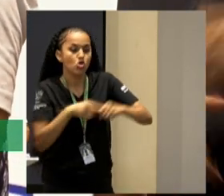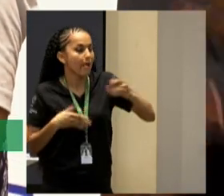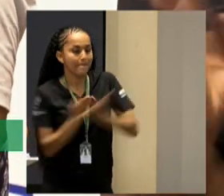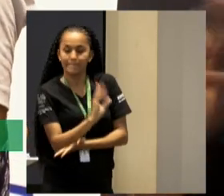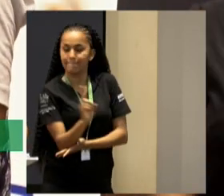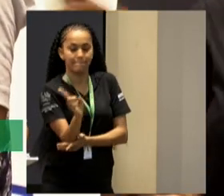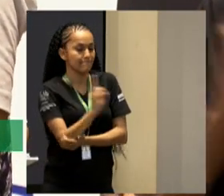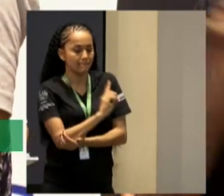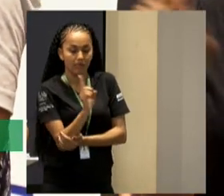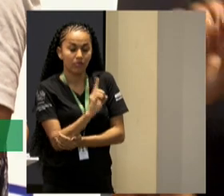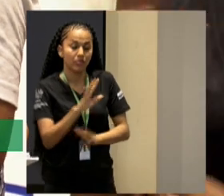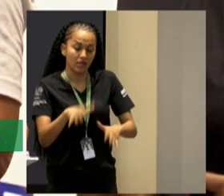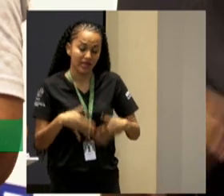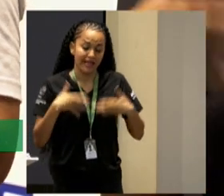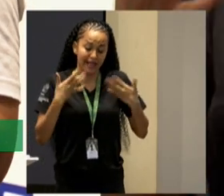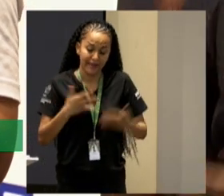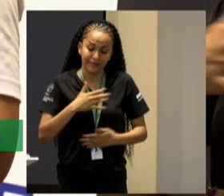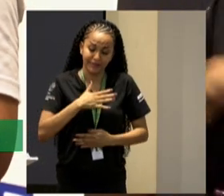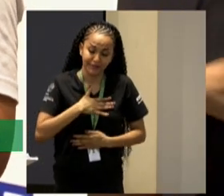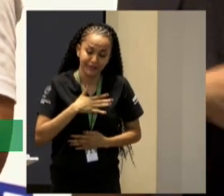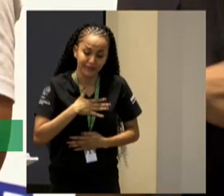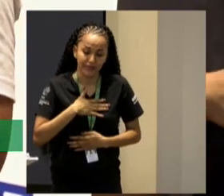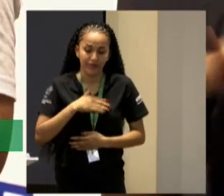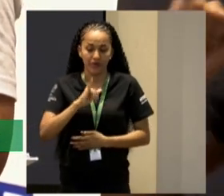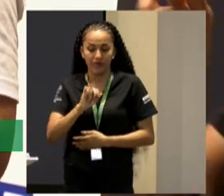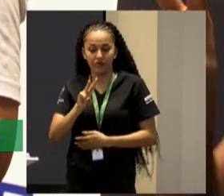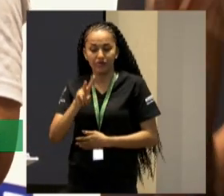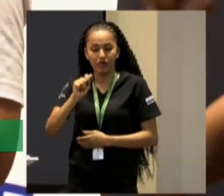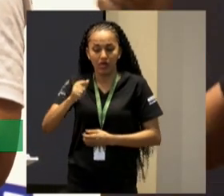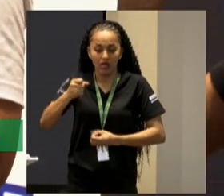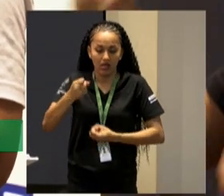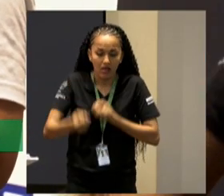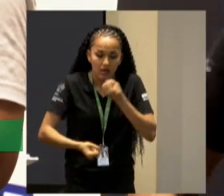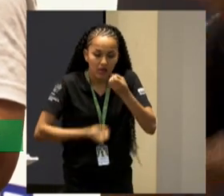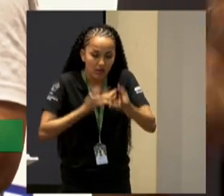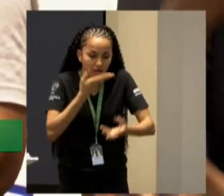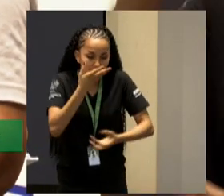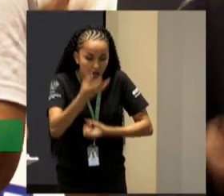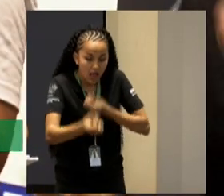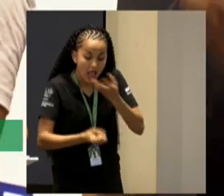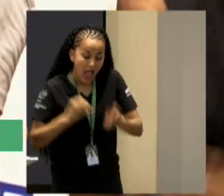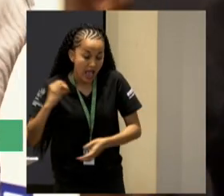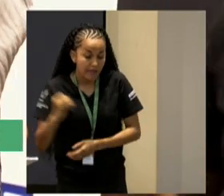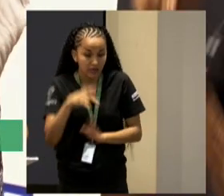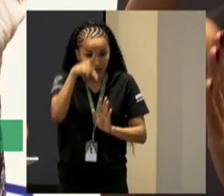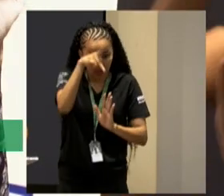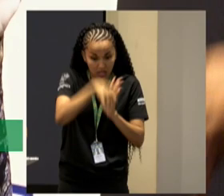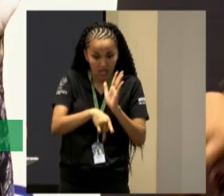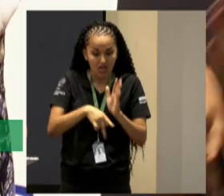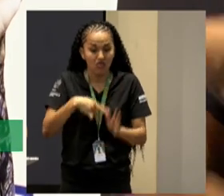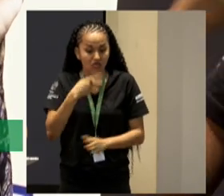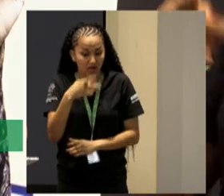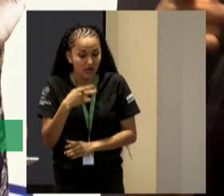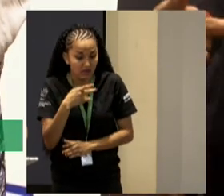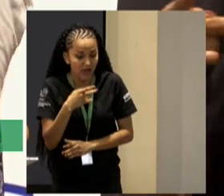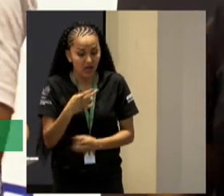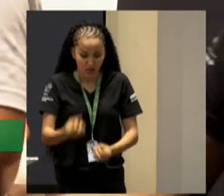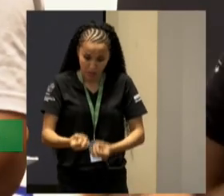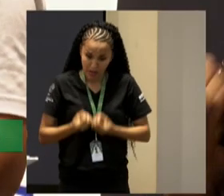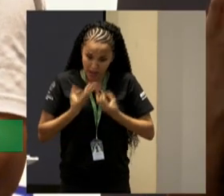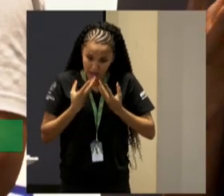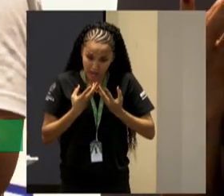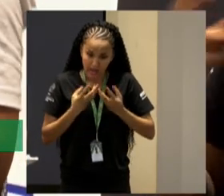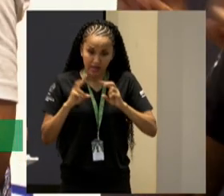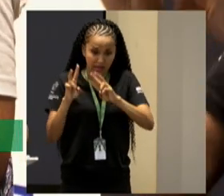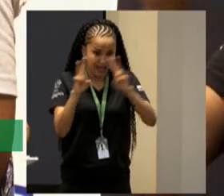aprovado. Eu e Ivan argumentamos sobre a importância desse projeto. Ele ouviu, disse que falávamos bem,